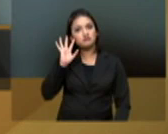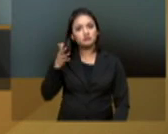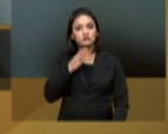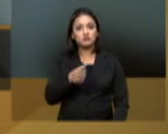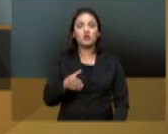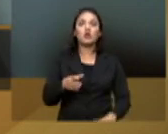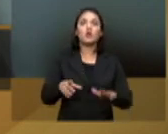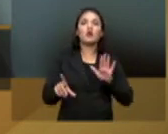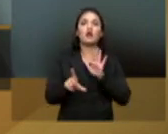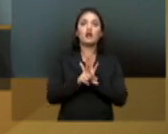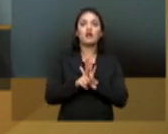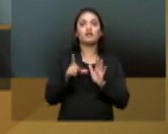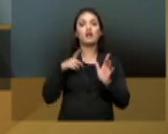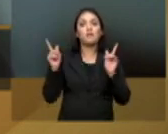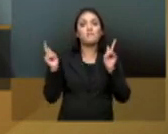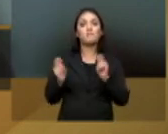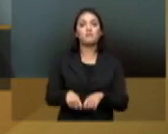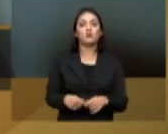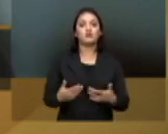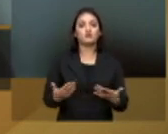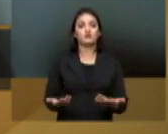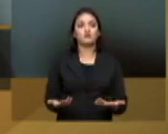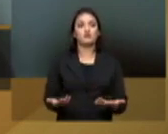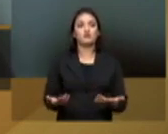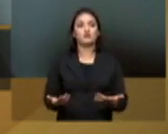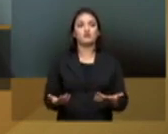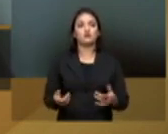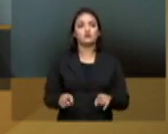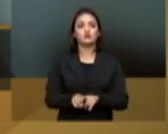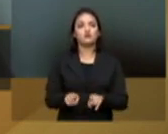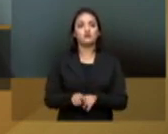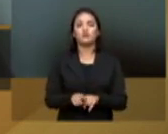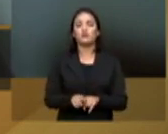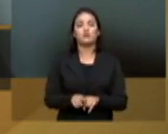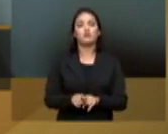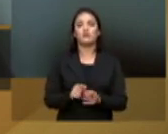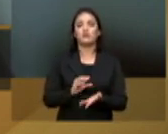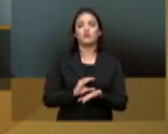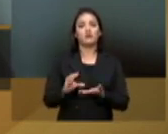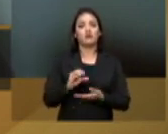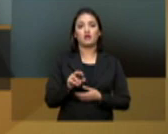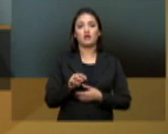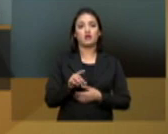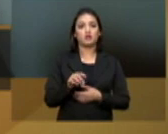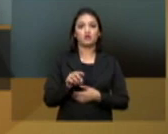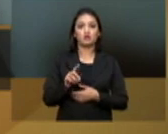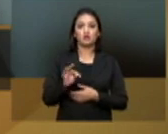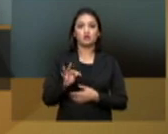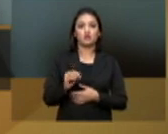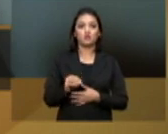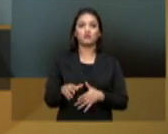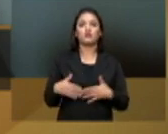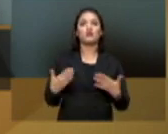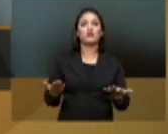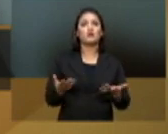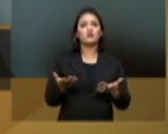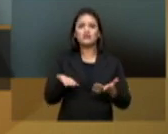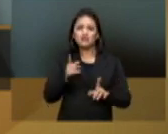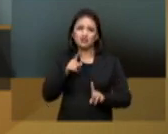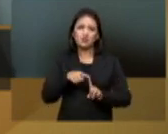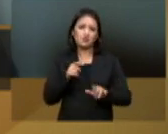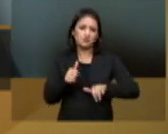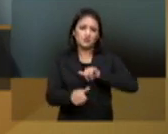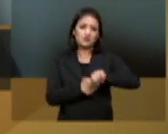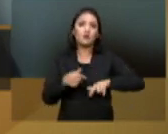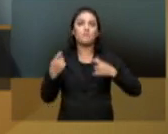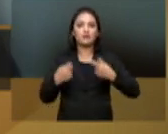a possibilidade de apuração de determinados créditos dentro desse sistema. É claro que esse tipo de modificação deve